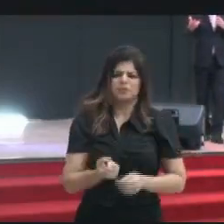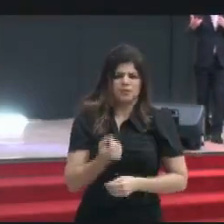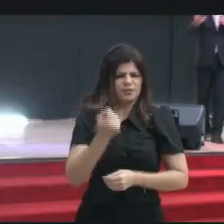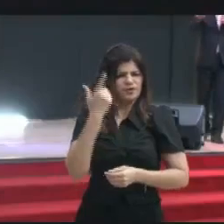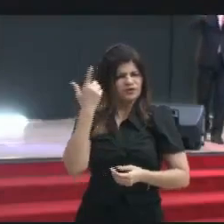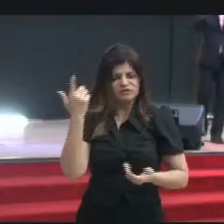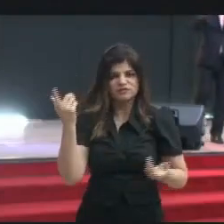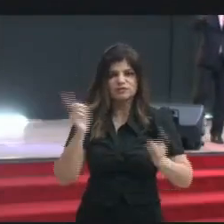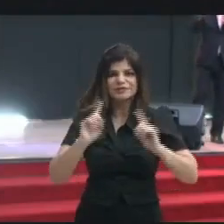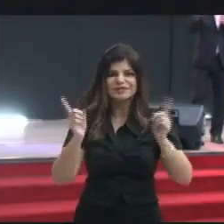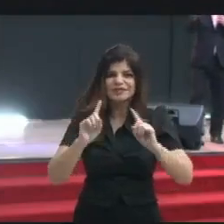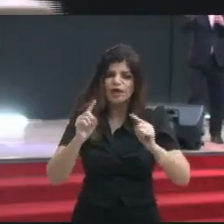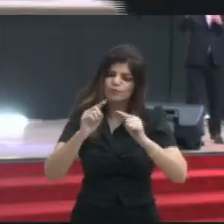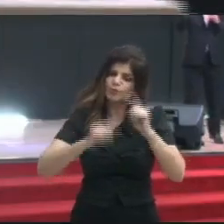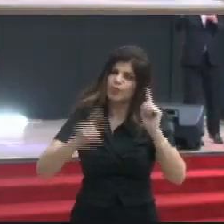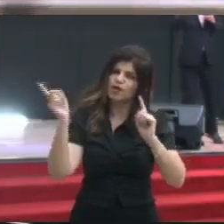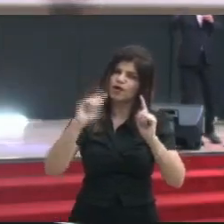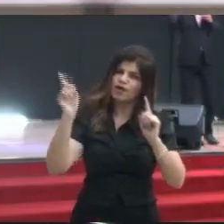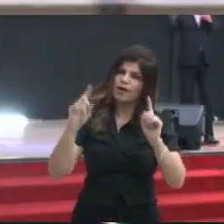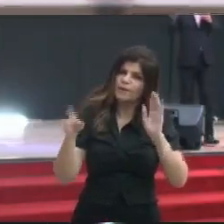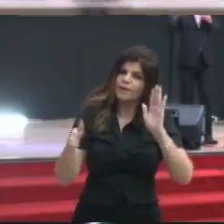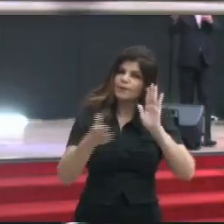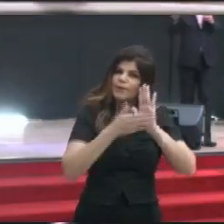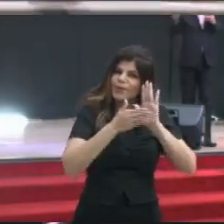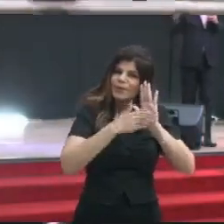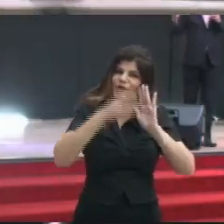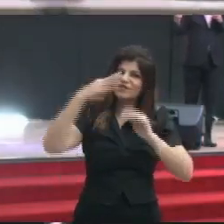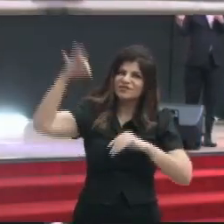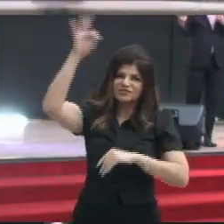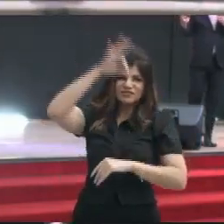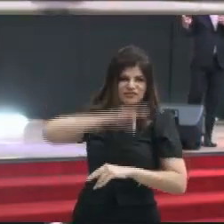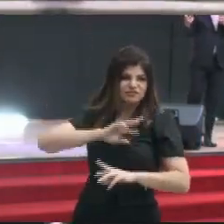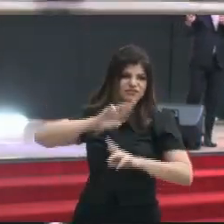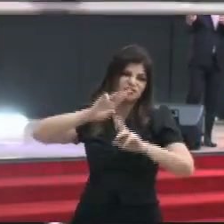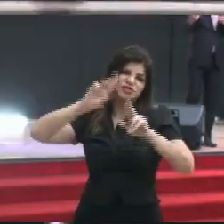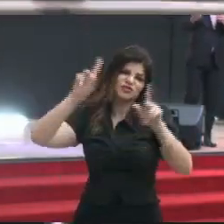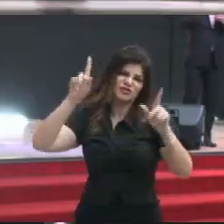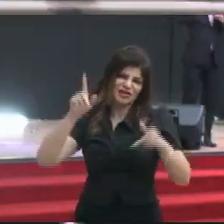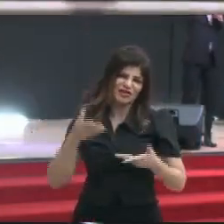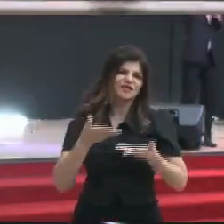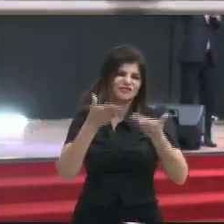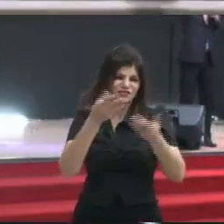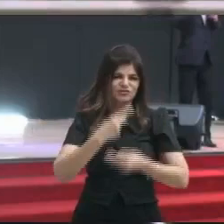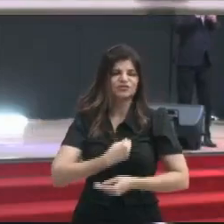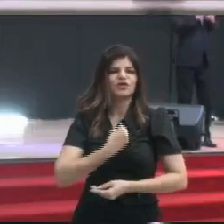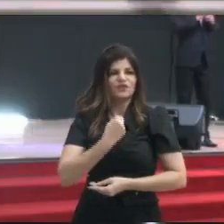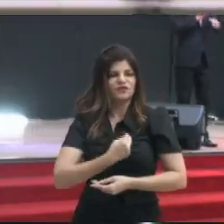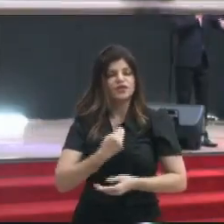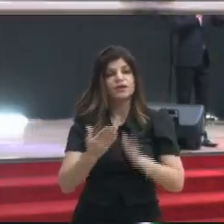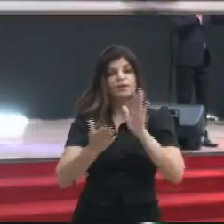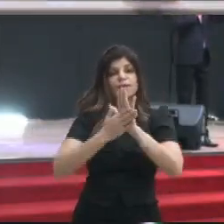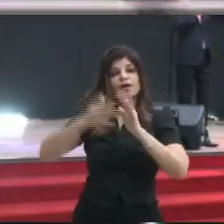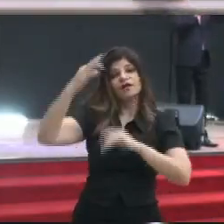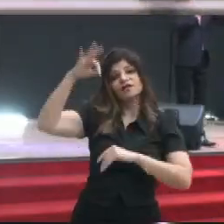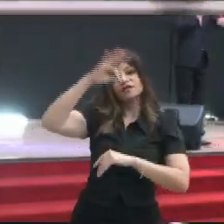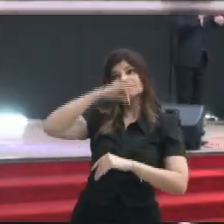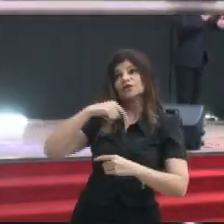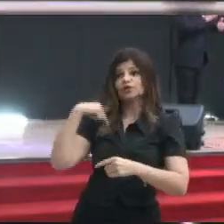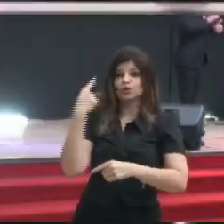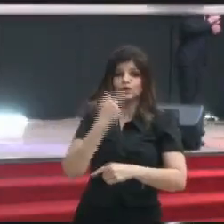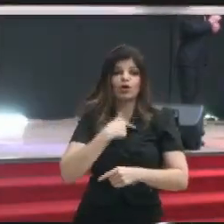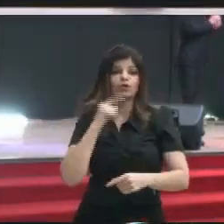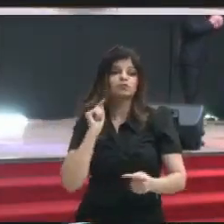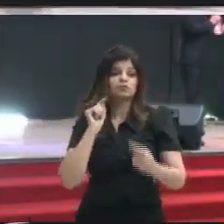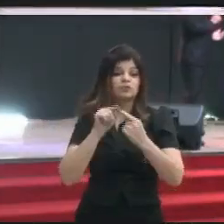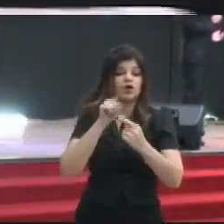corriqueira, não é esta a proposta do Espírito Santo para você. A proposta do Espírito Santo para nós é que